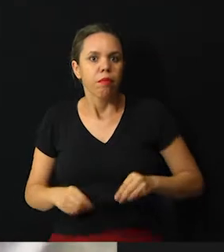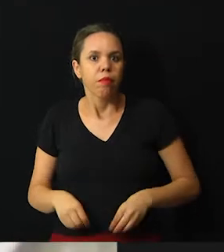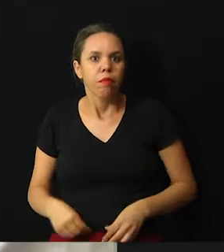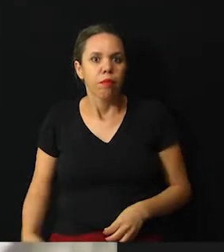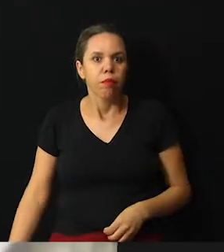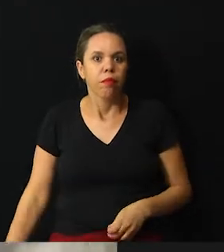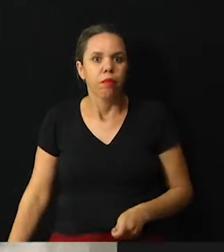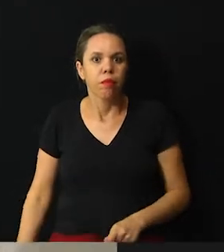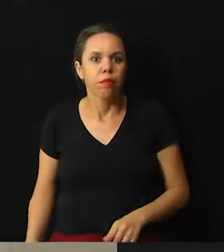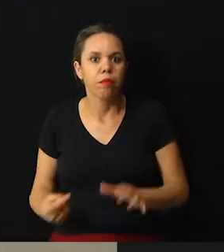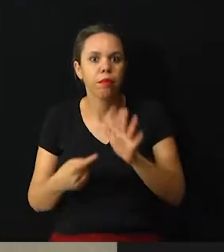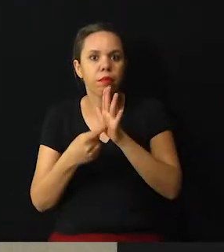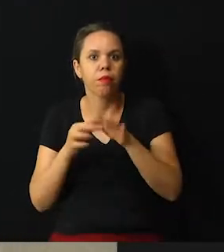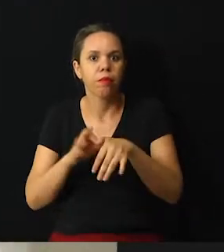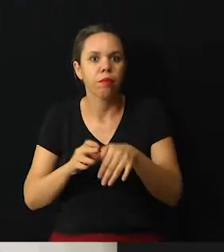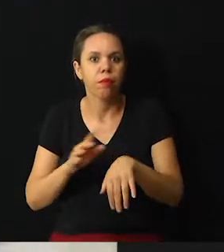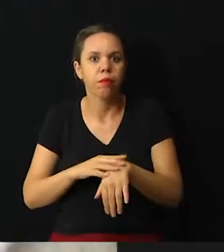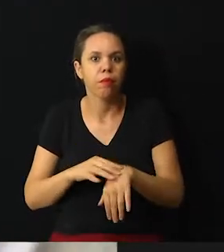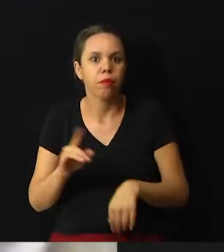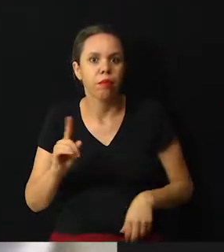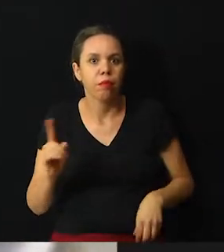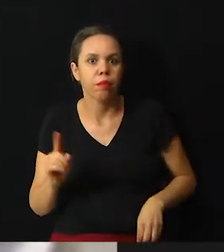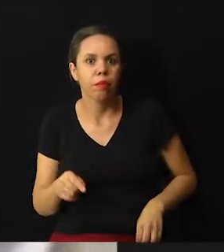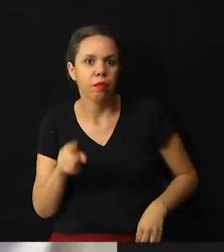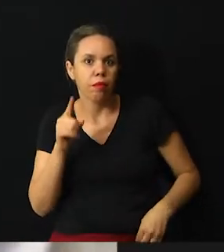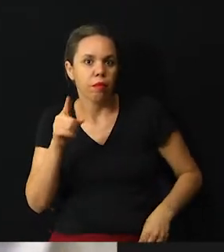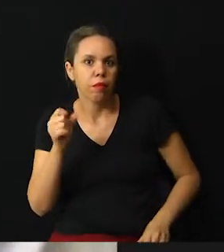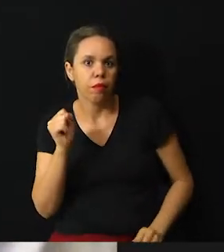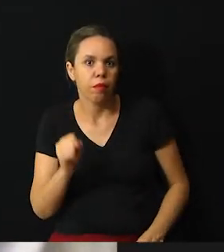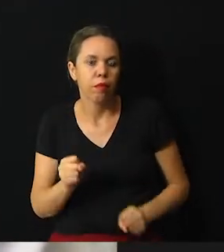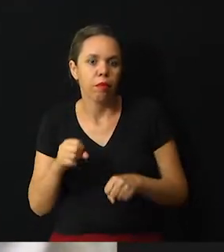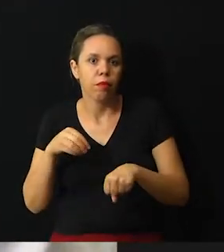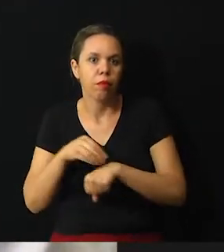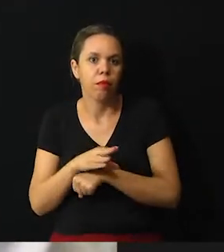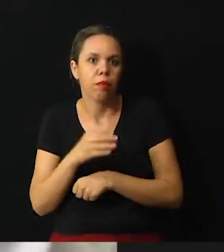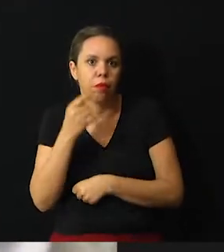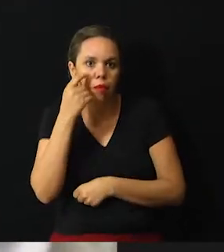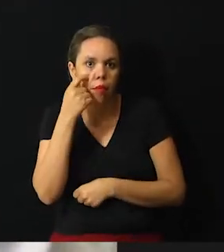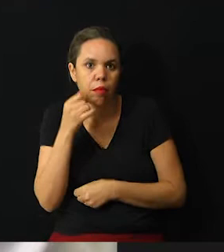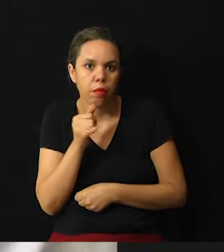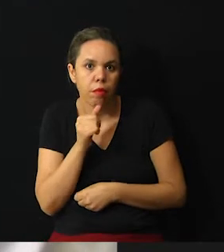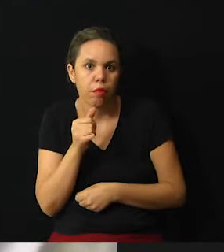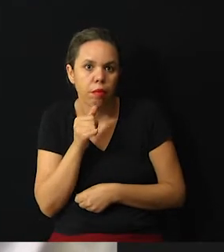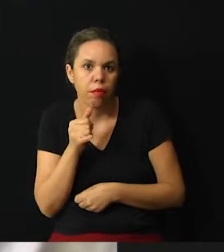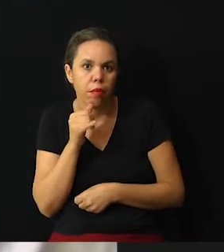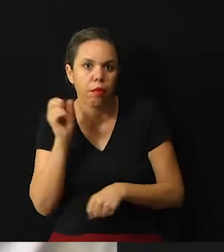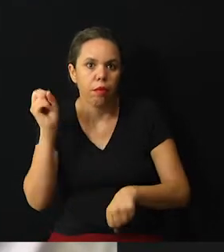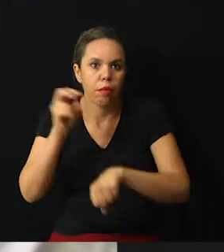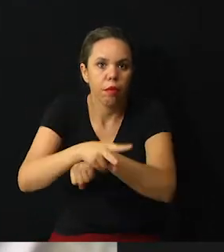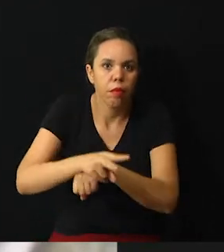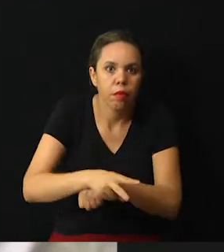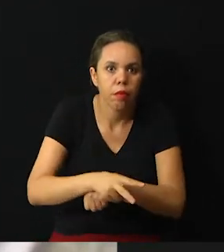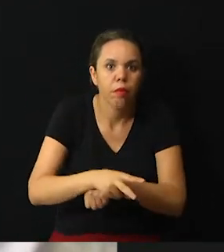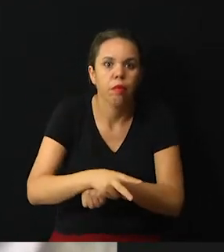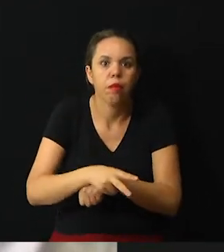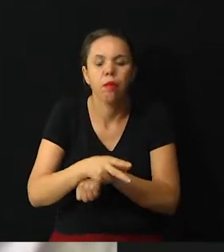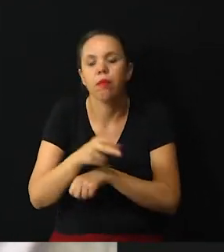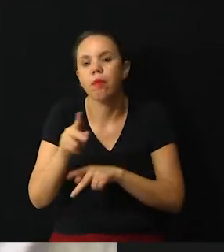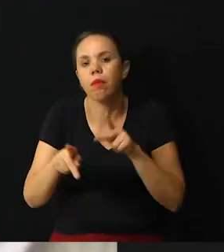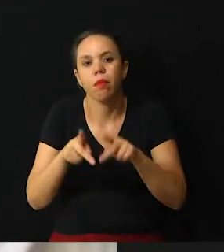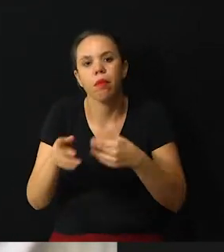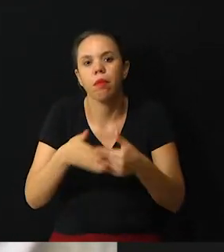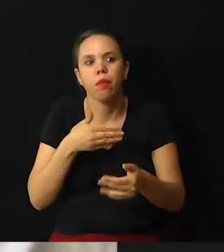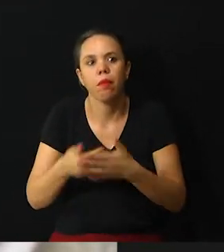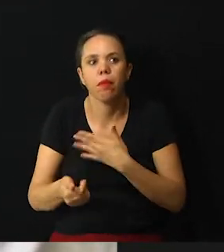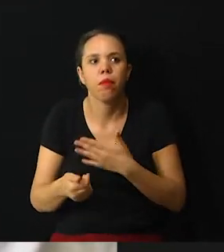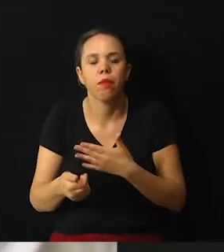acaba apresentando a doença em si. Então, você pode ter uma infecção, uma virose qualquer,